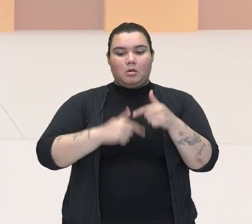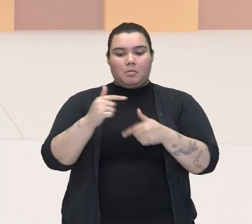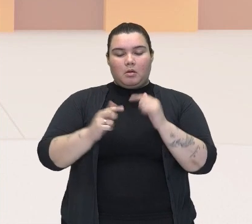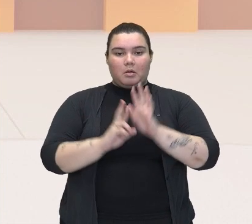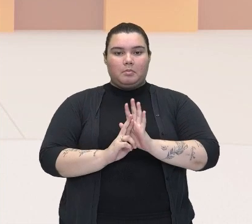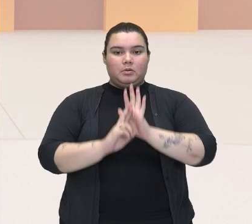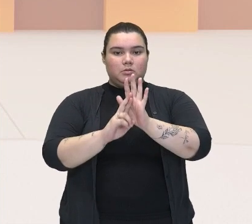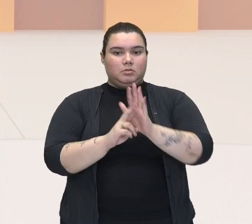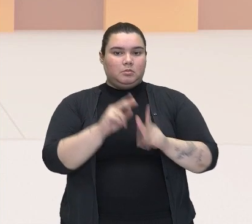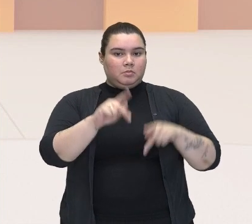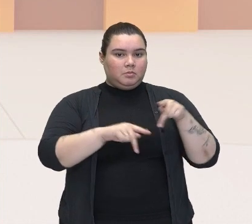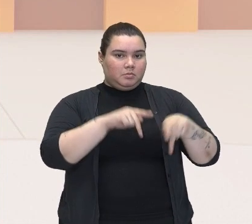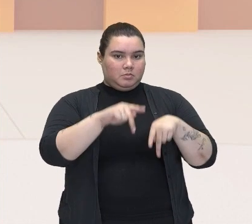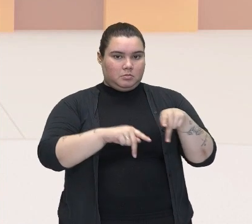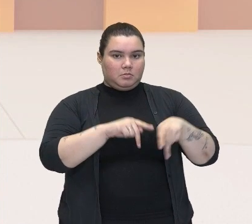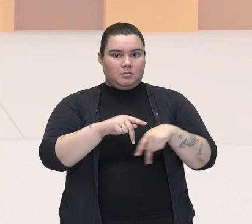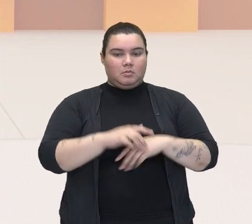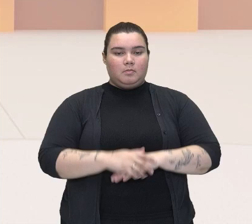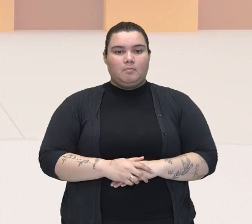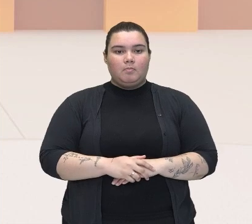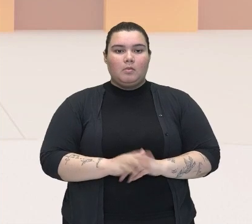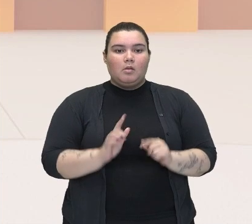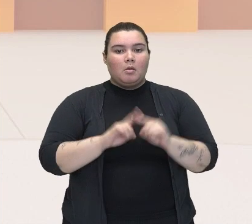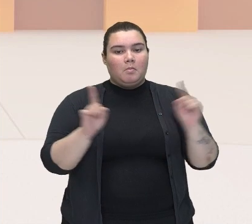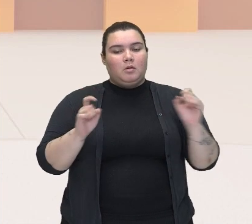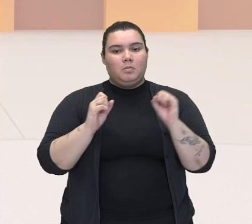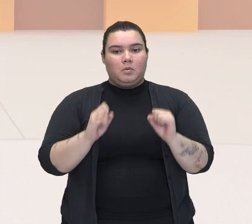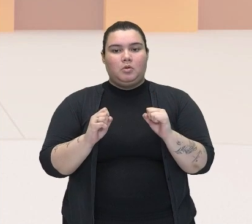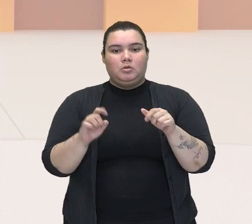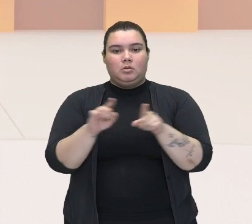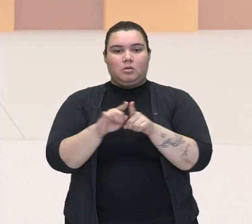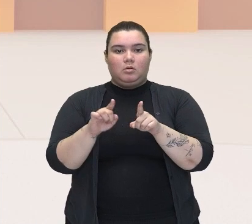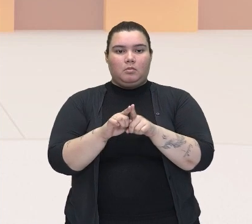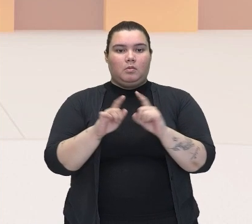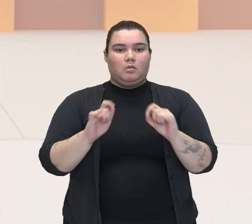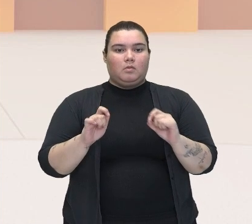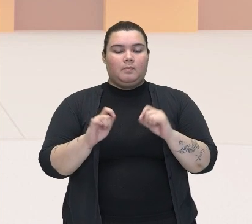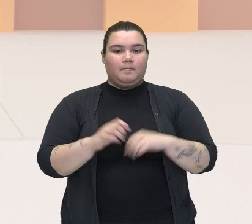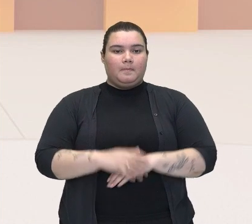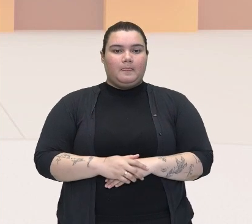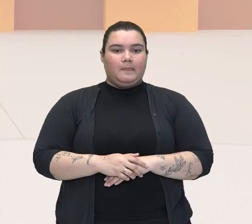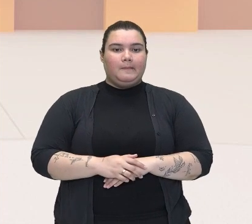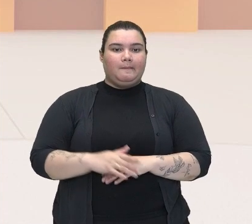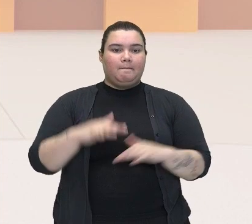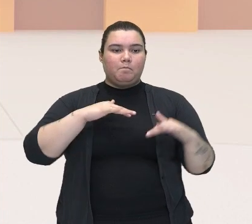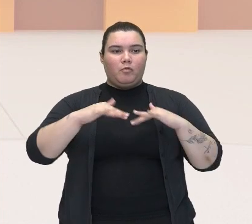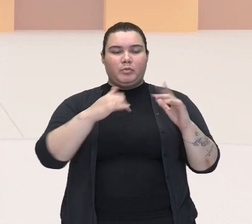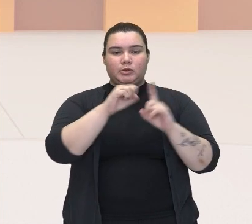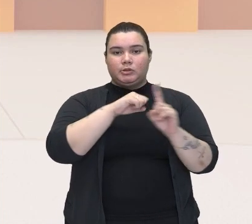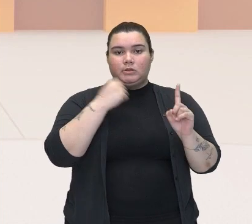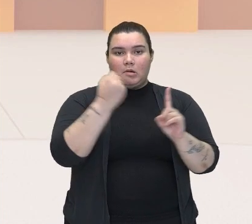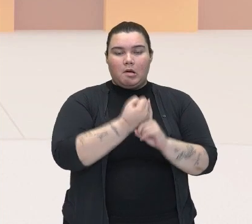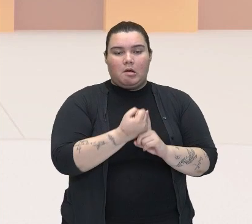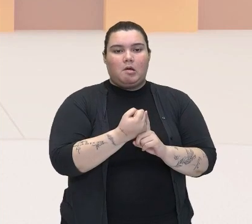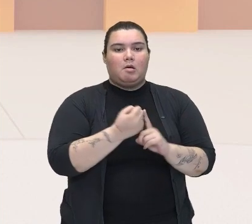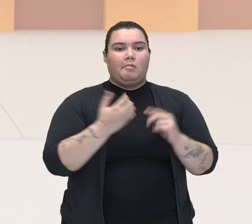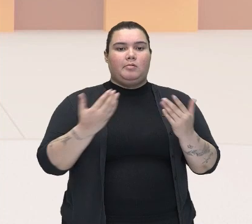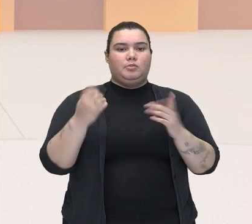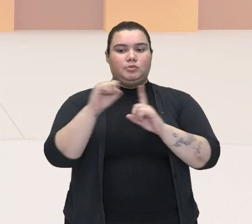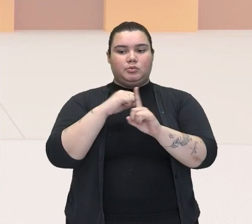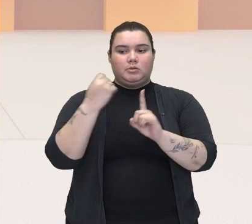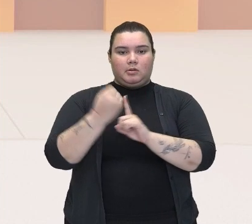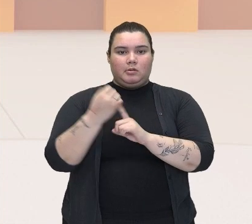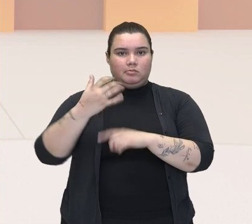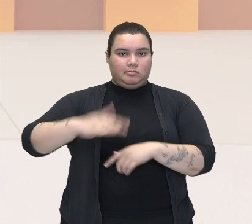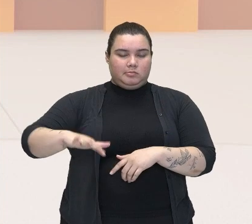da população. Mas você pode participar também nos movimentos, né, nos movimentos sociais, na sociedade